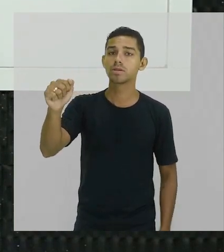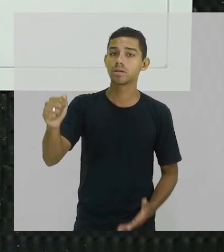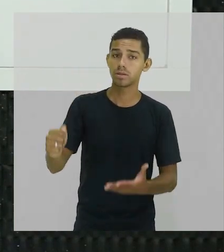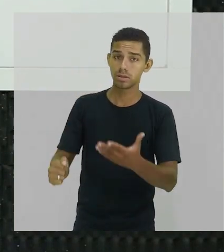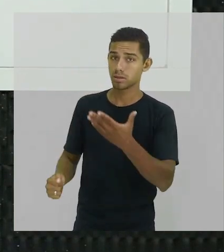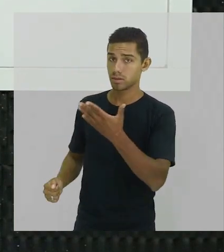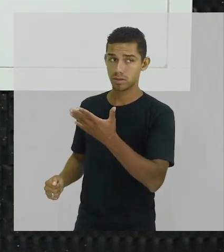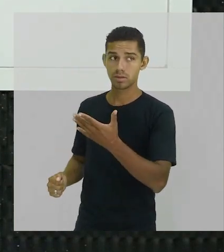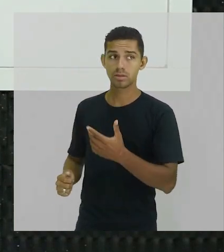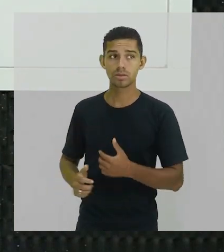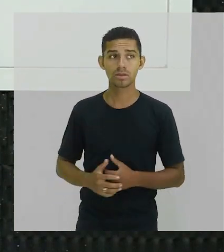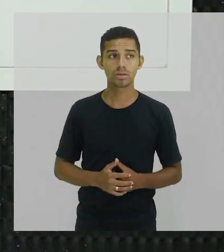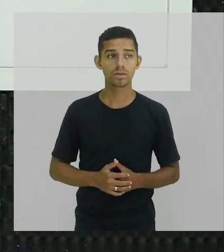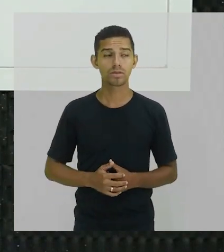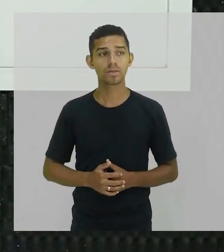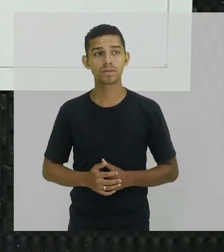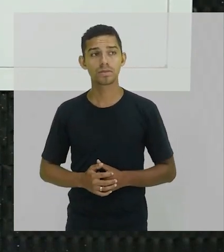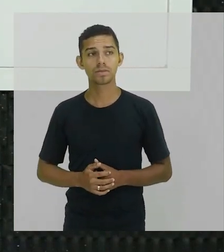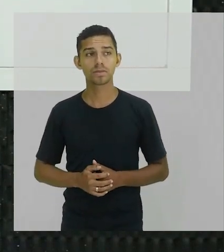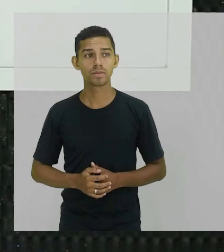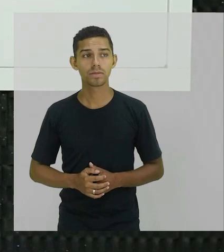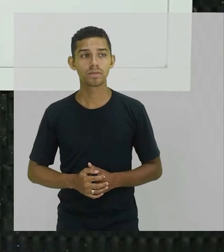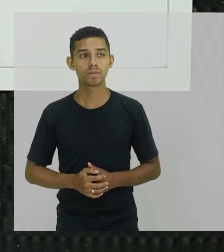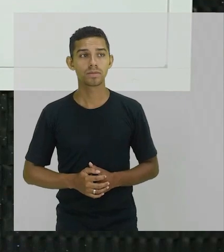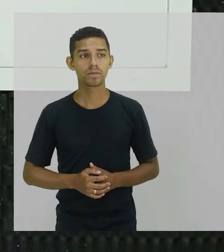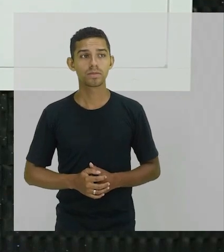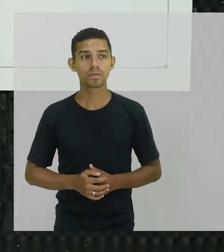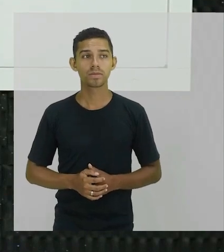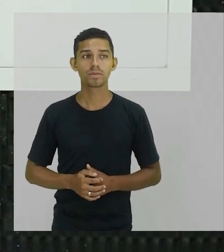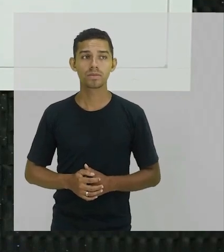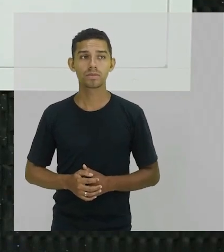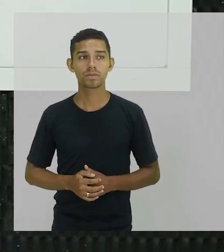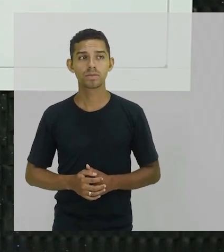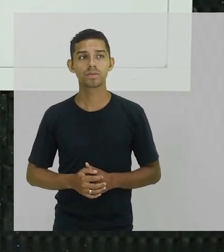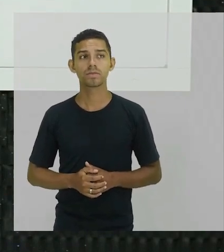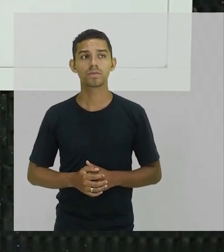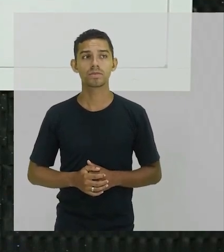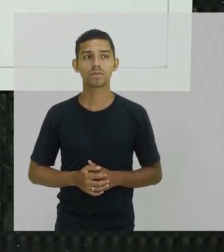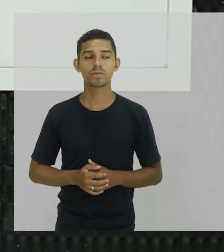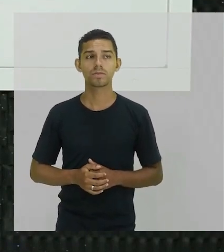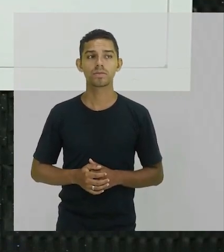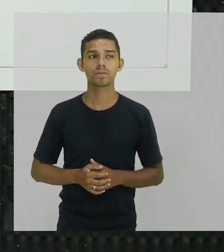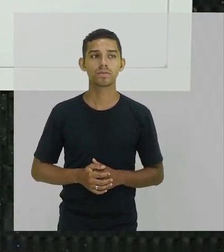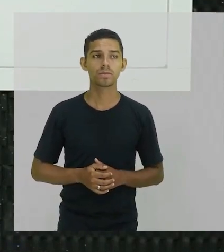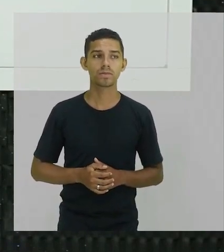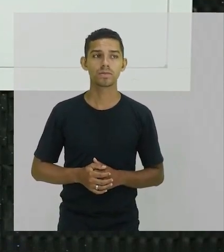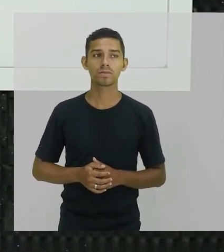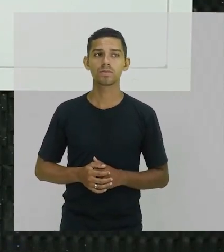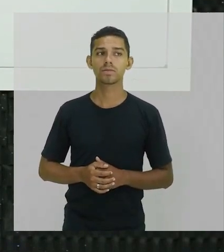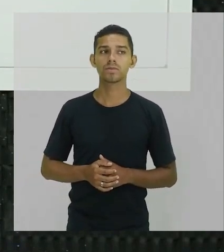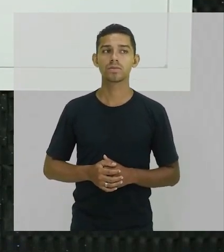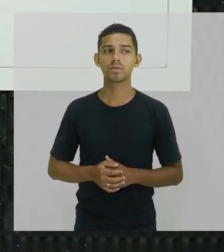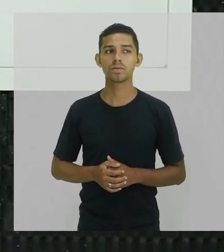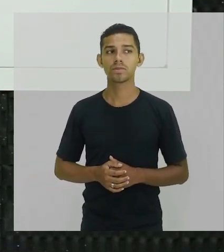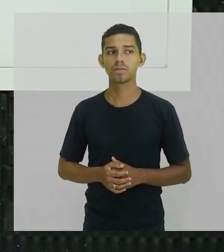essa onda se propagando, que eu vou colocar aqui em preto, e nós temos aqui essa onda